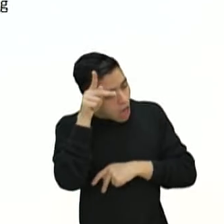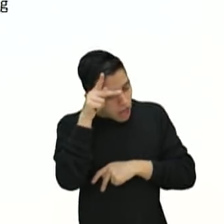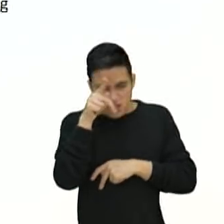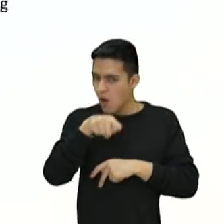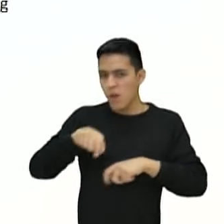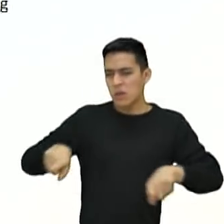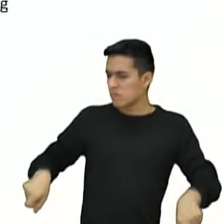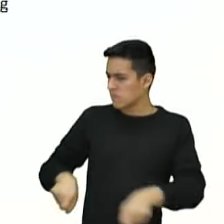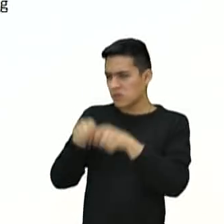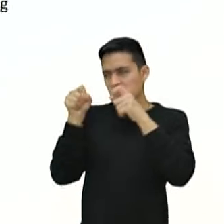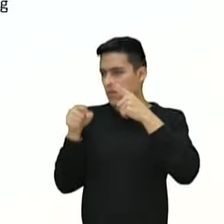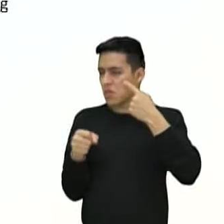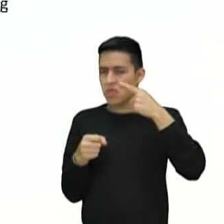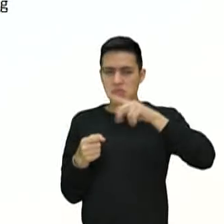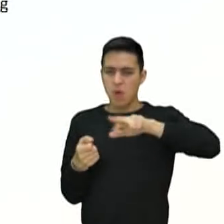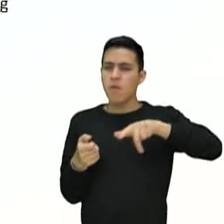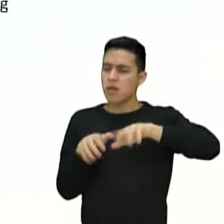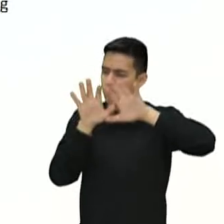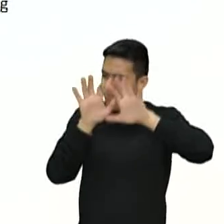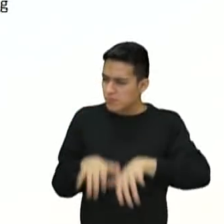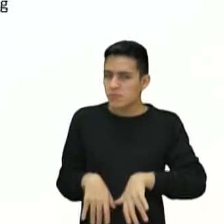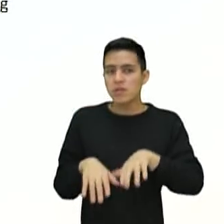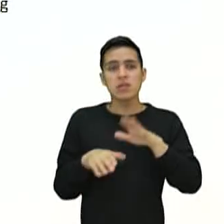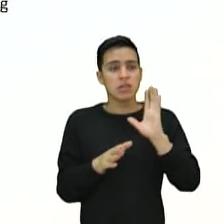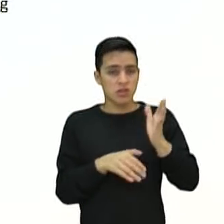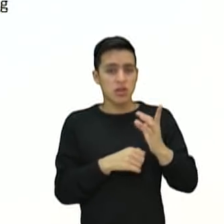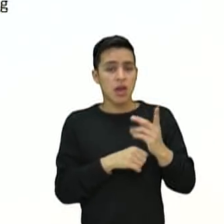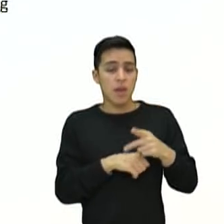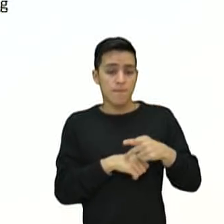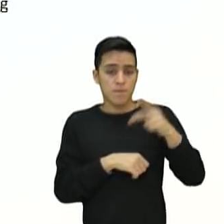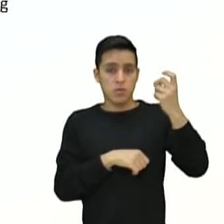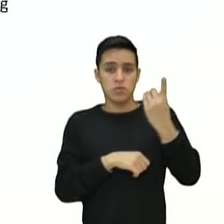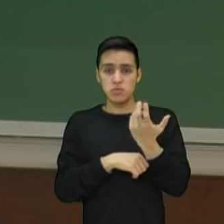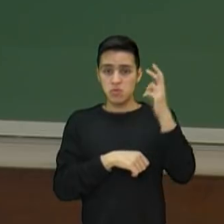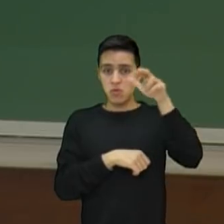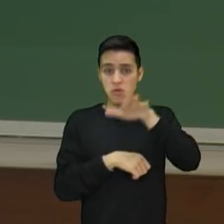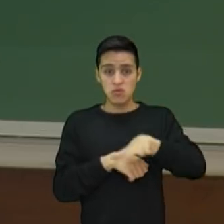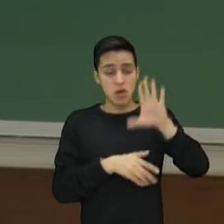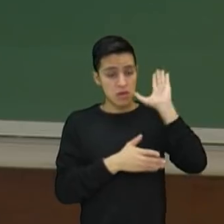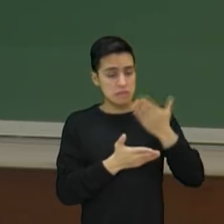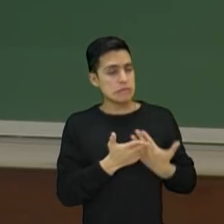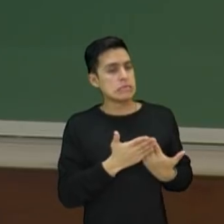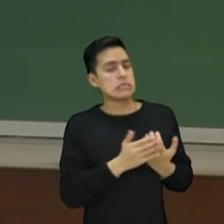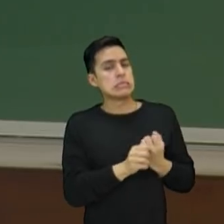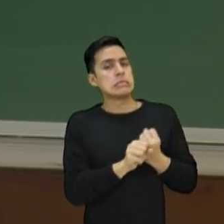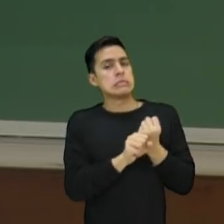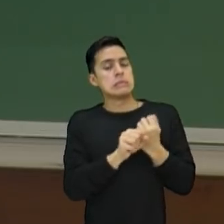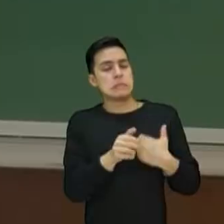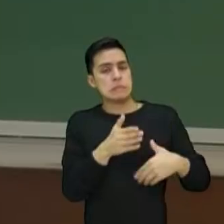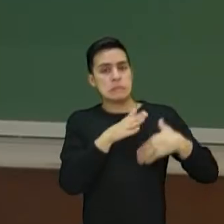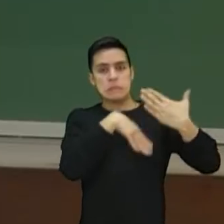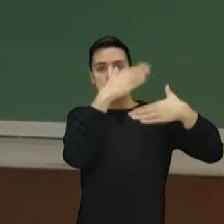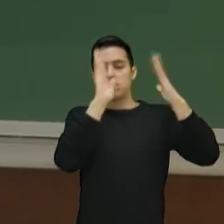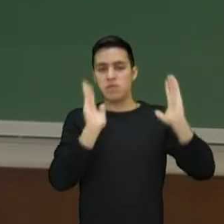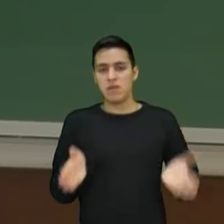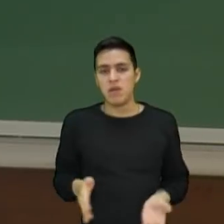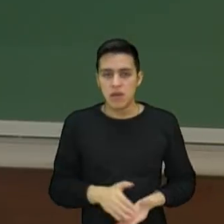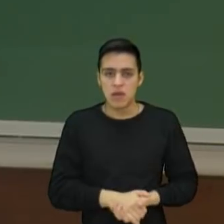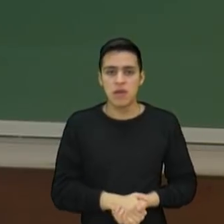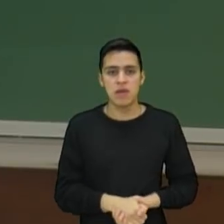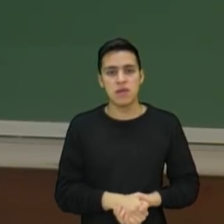ele desconstitui isso, né? Inclusive ele é pós-doc, pós-doutorado, estudou bastante, então que legal, né?